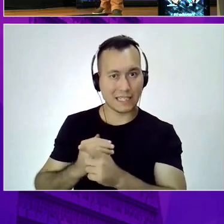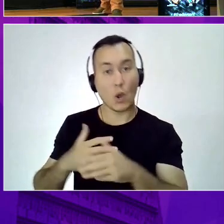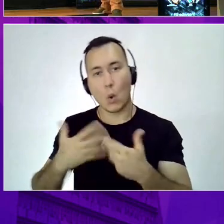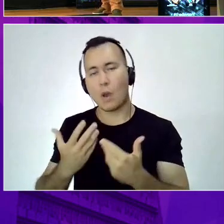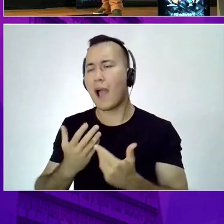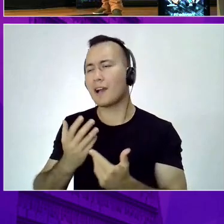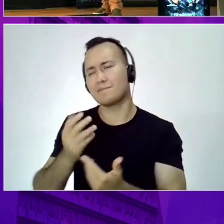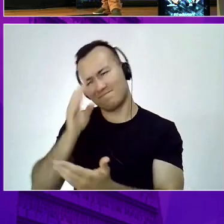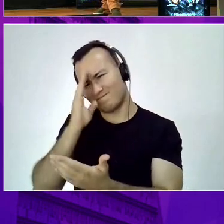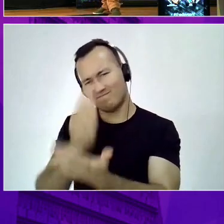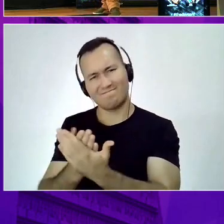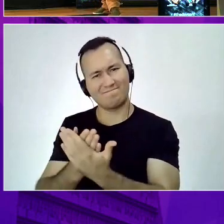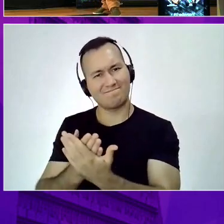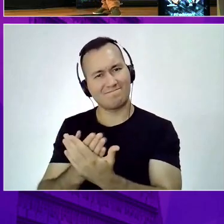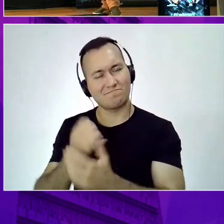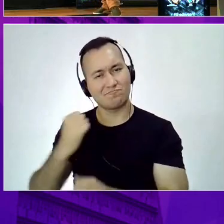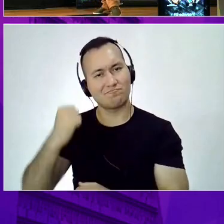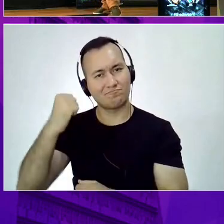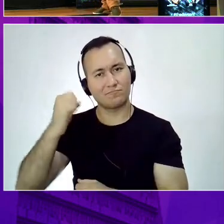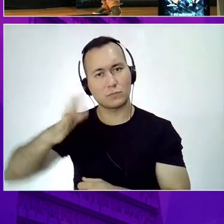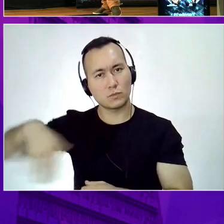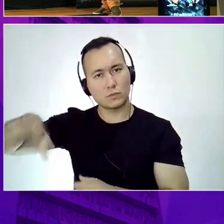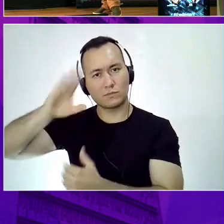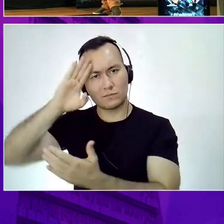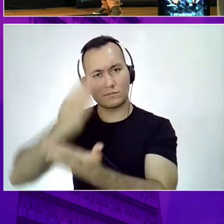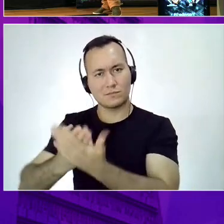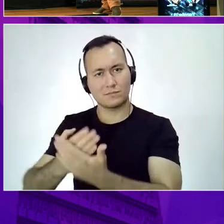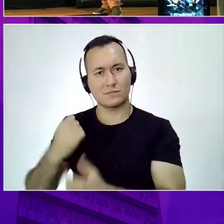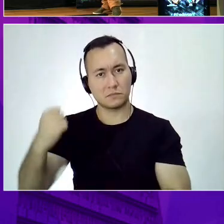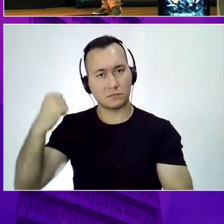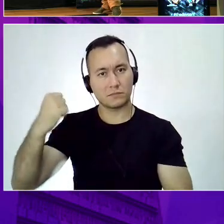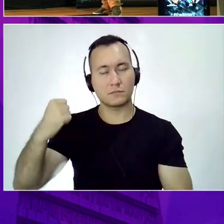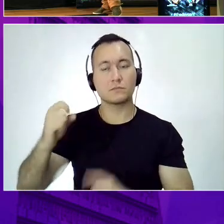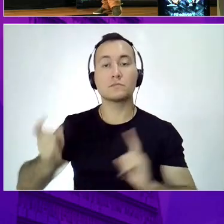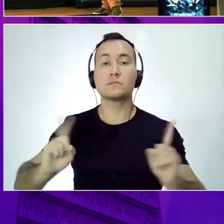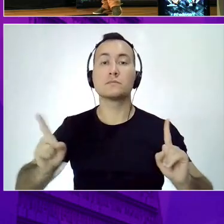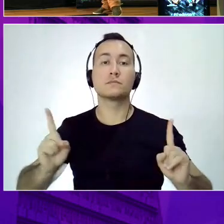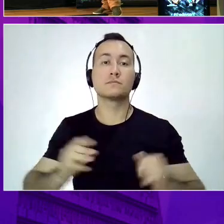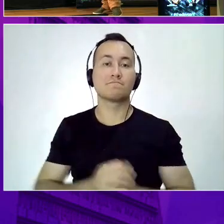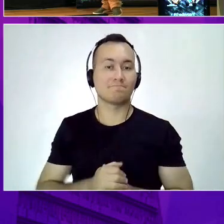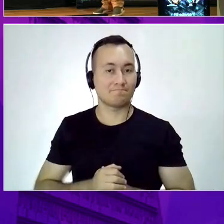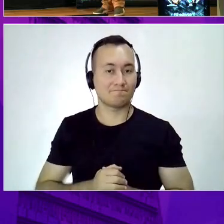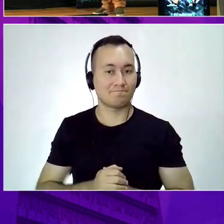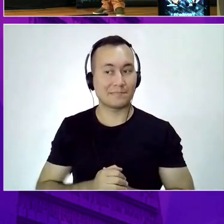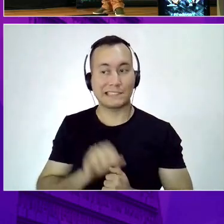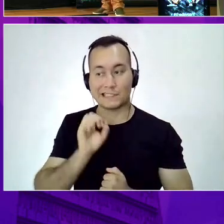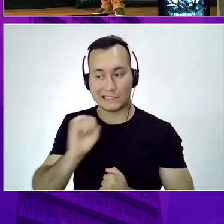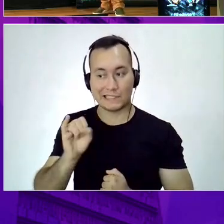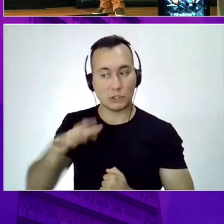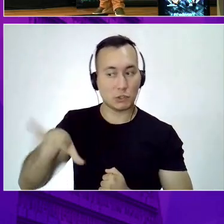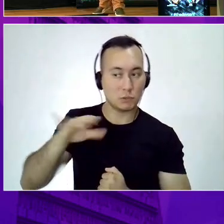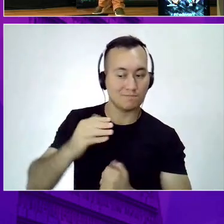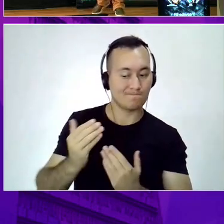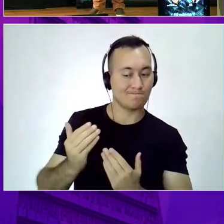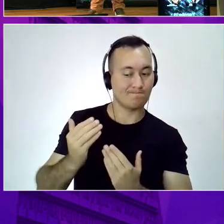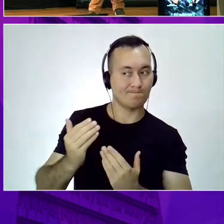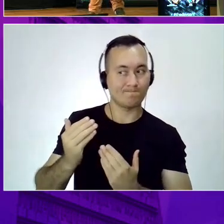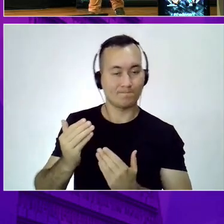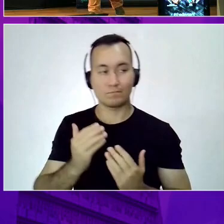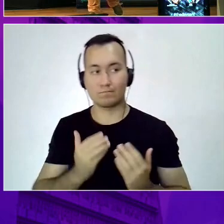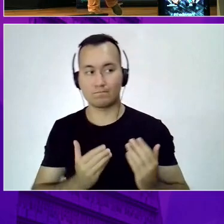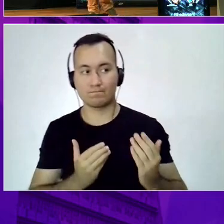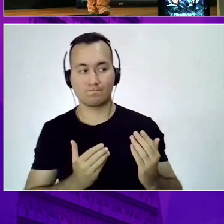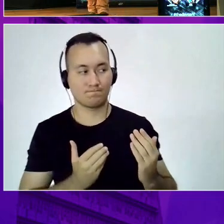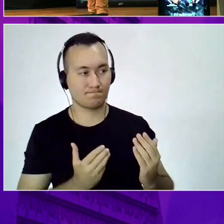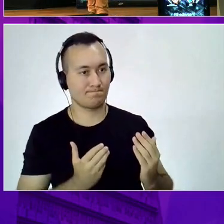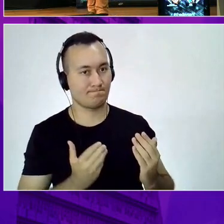e você pode também navegar um pouco. Então você vai entender, se geralmente é um cenário de baixa confiança, ou seja, todo mundo desconfia um do outro, ou você